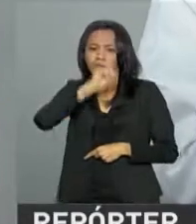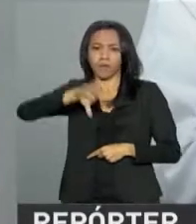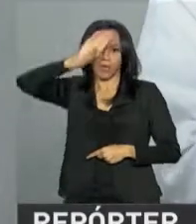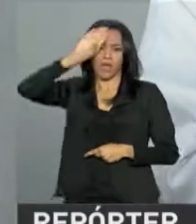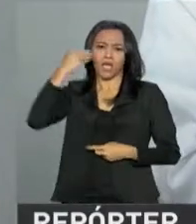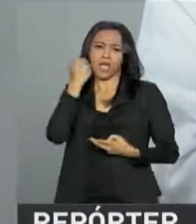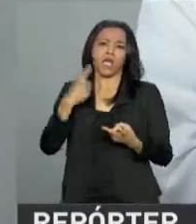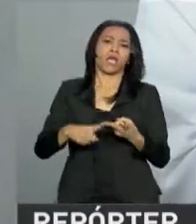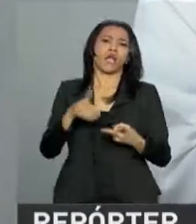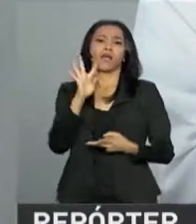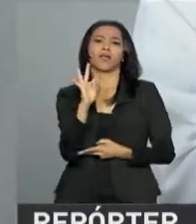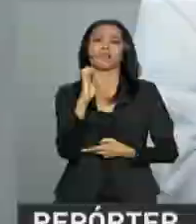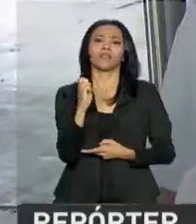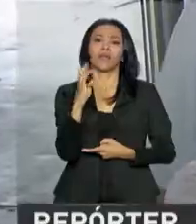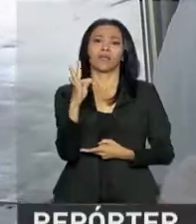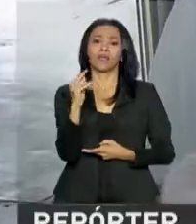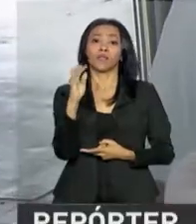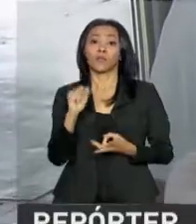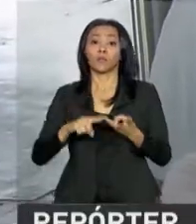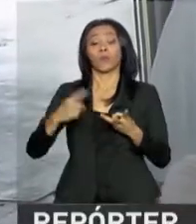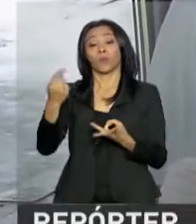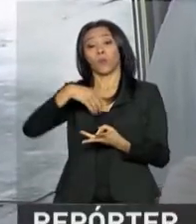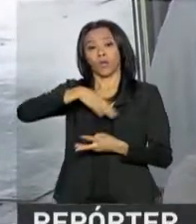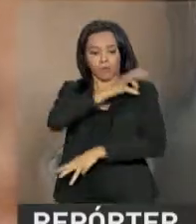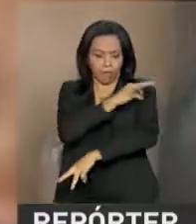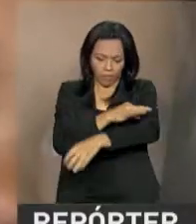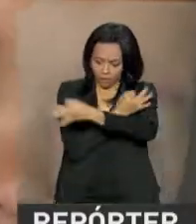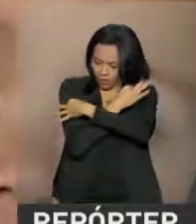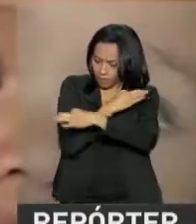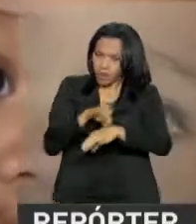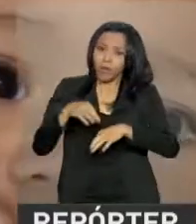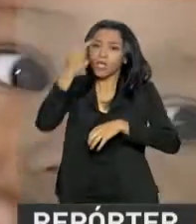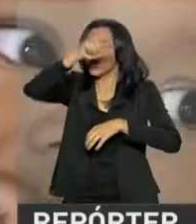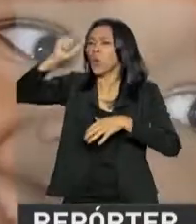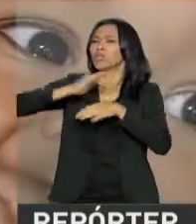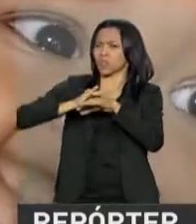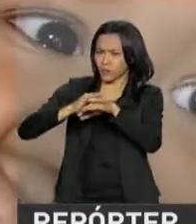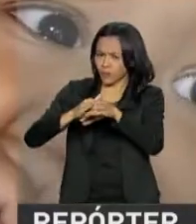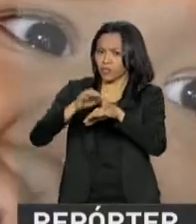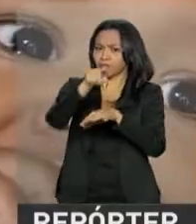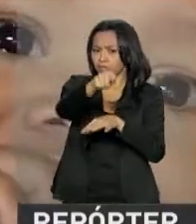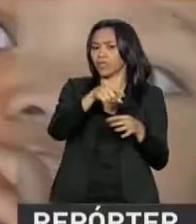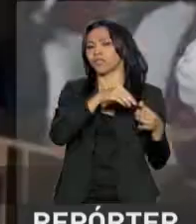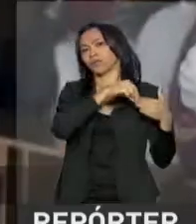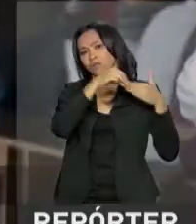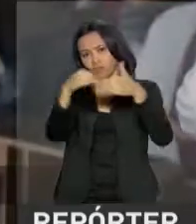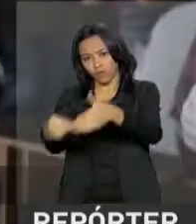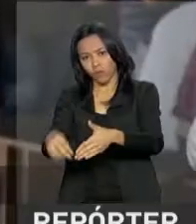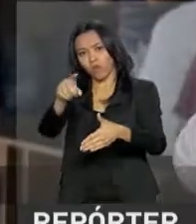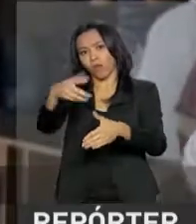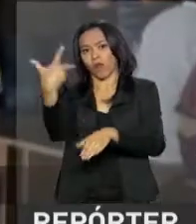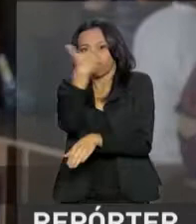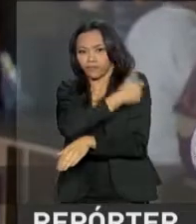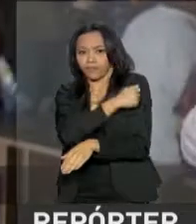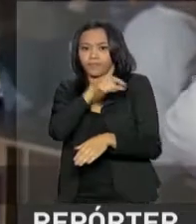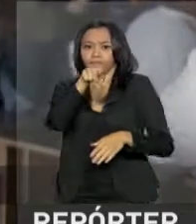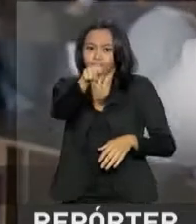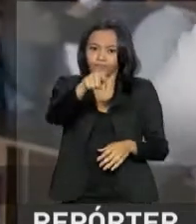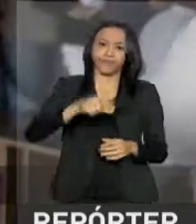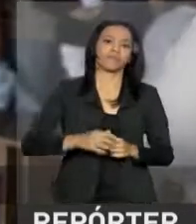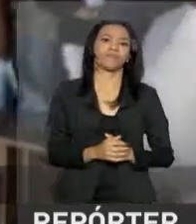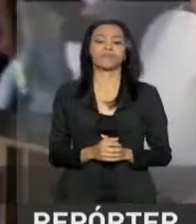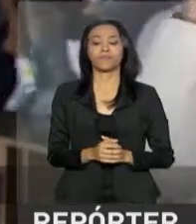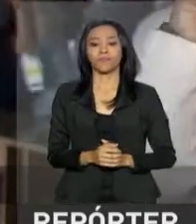catapora e outras doenças é de aguardam na fila para garantir a imunização dos dois filhos nem o solo melhora educación